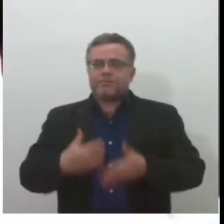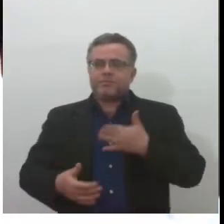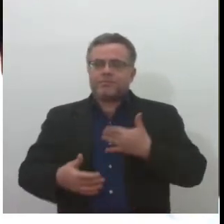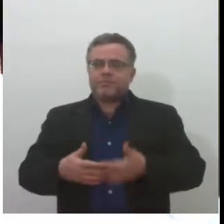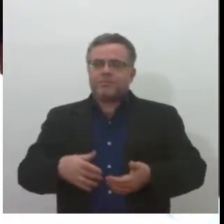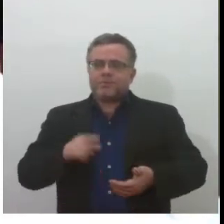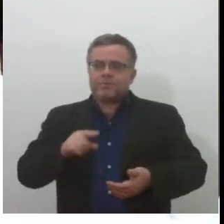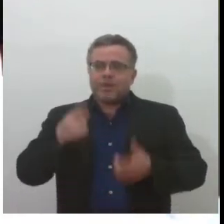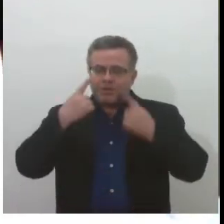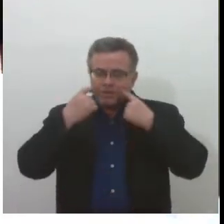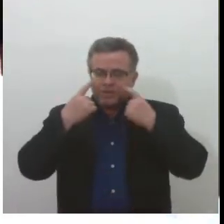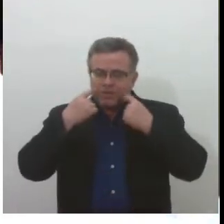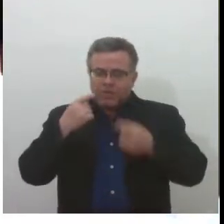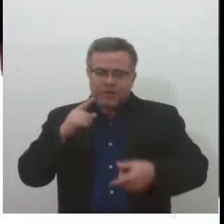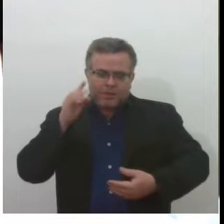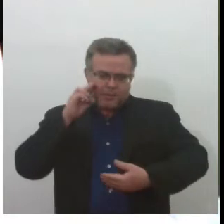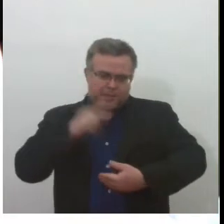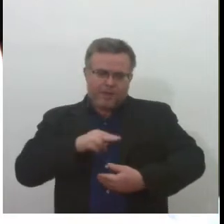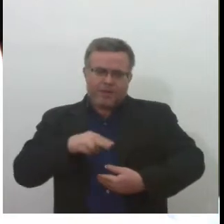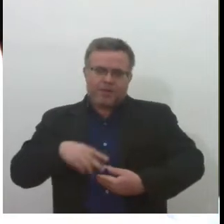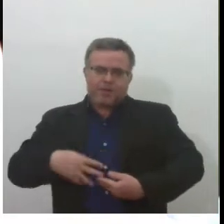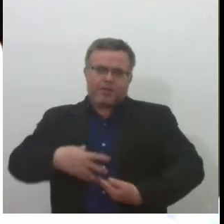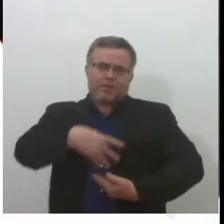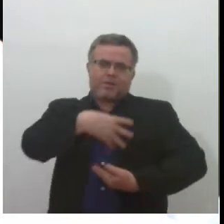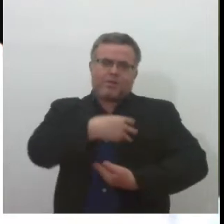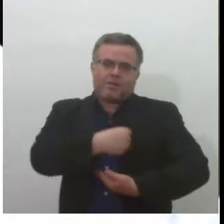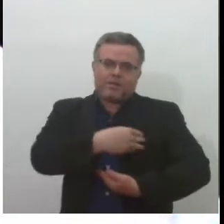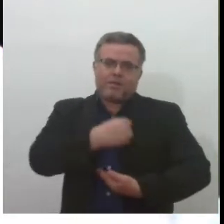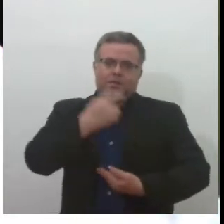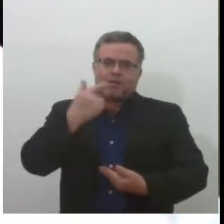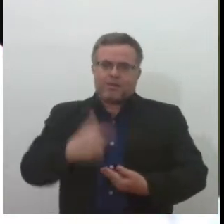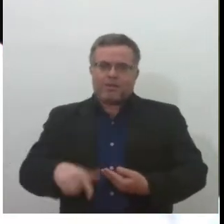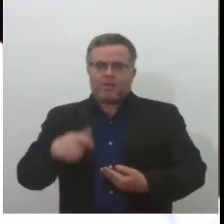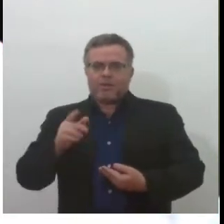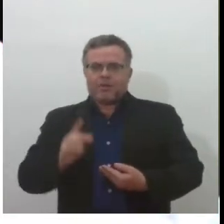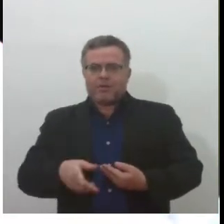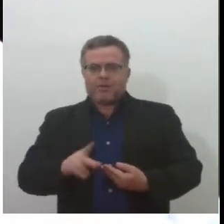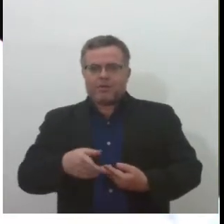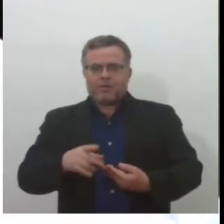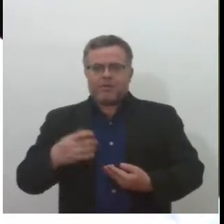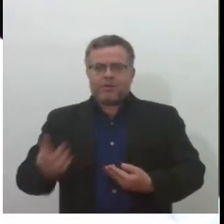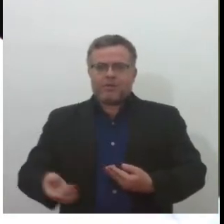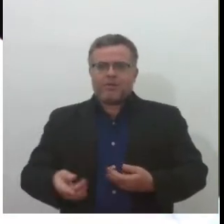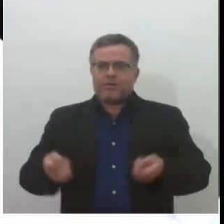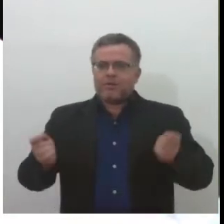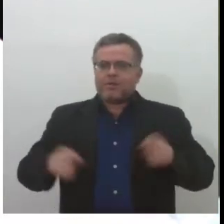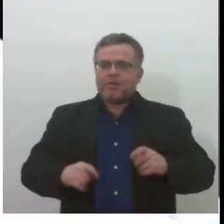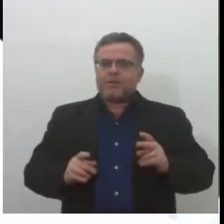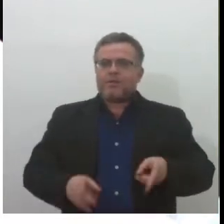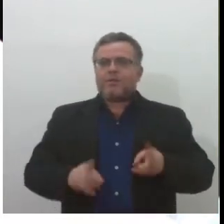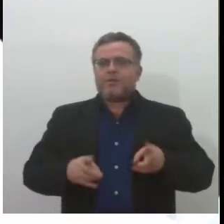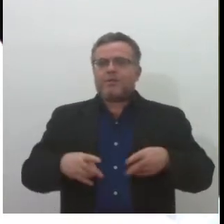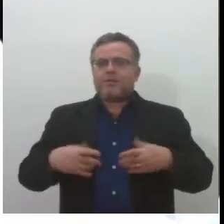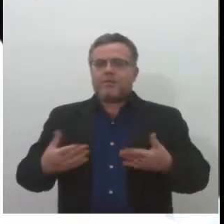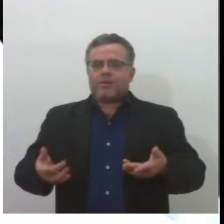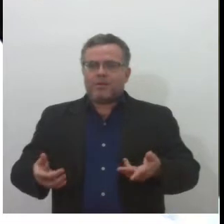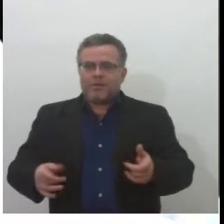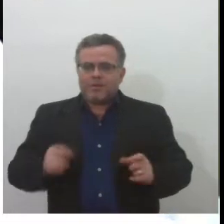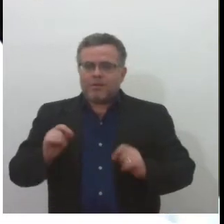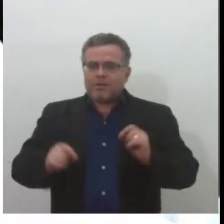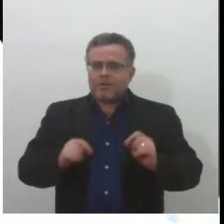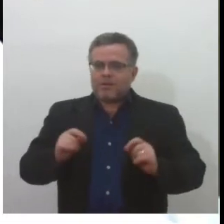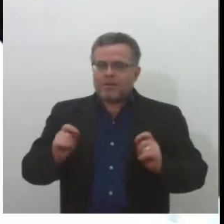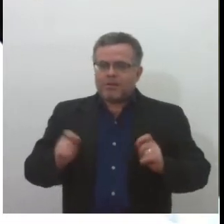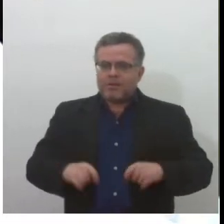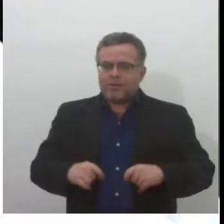chorinho do neném amanhã acha que é fome e da má novamente Ainda não teria de suficiente é o leite do peito ainda